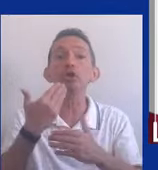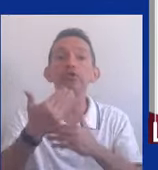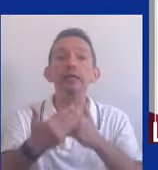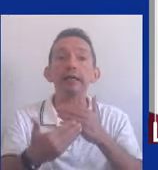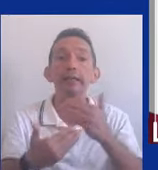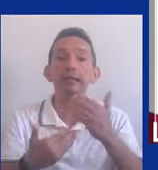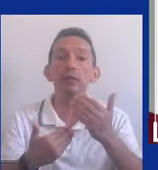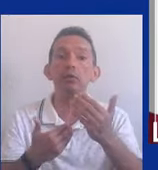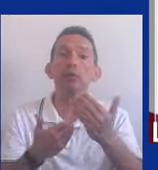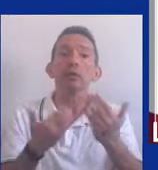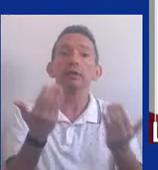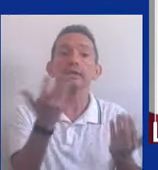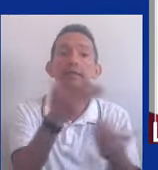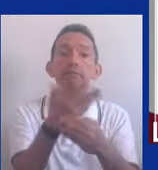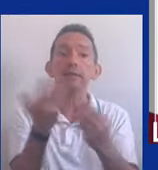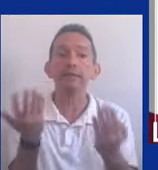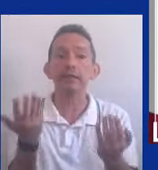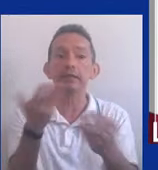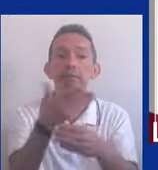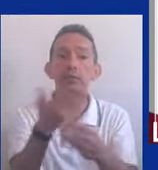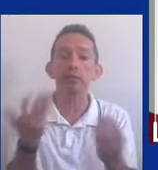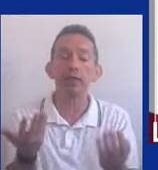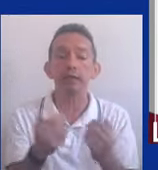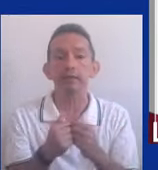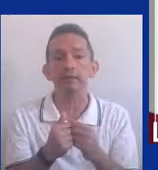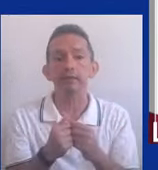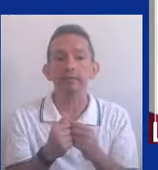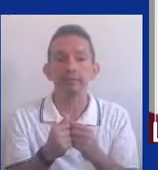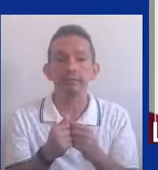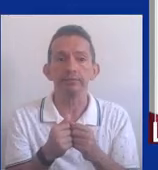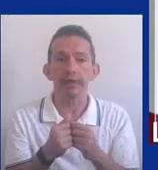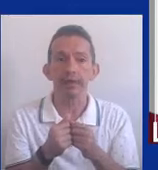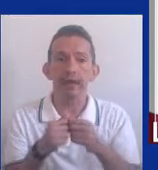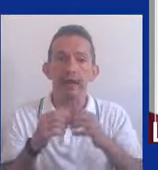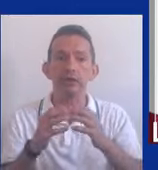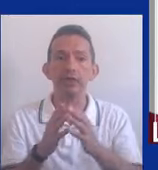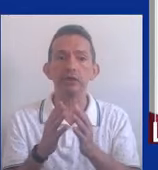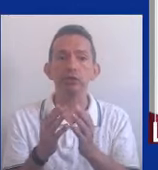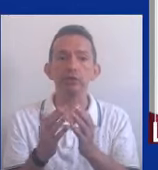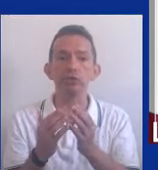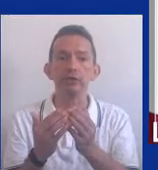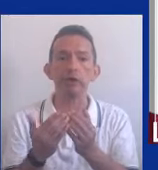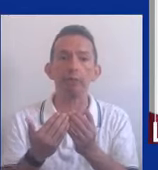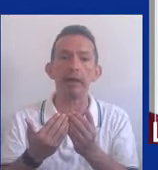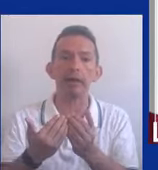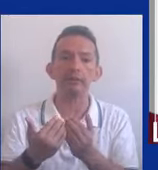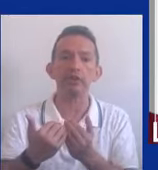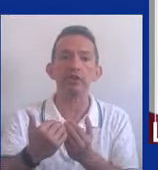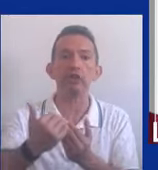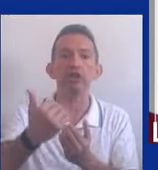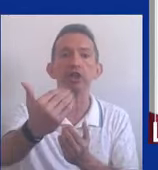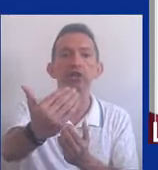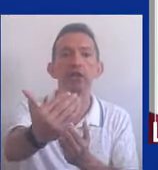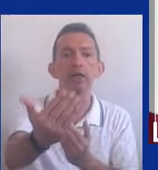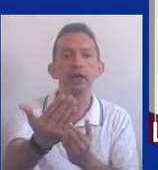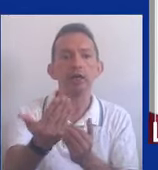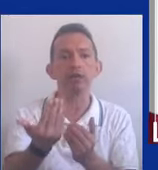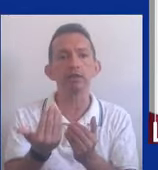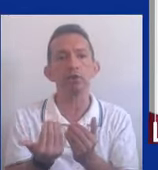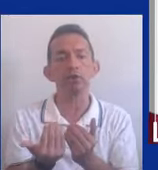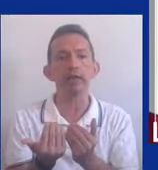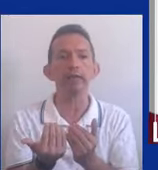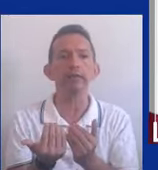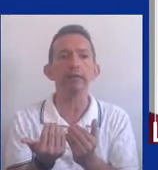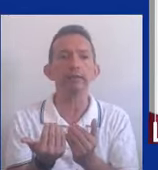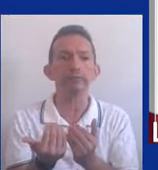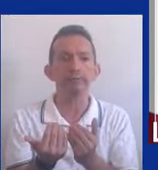à modificação das micelas proteicas, tá? Aí faz o citoplasma se distender e